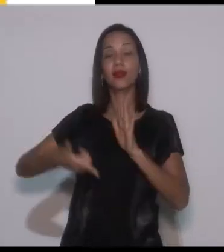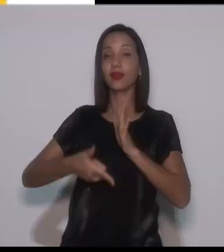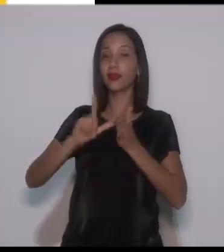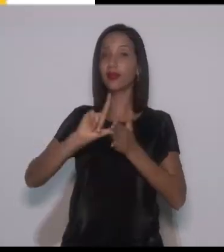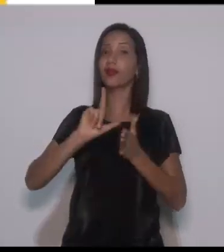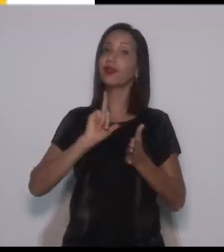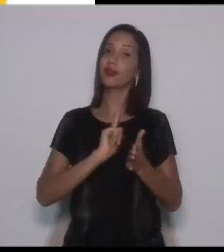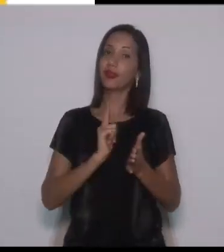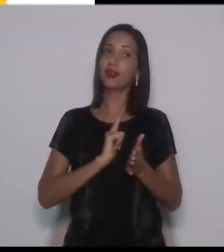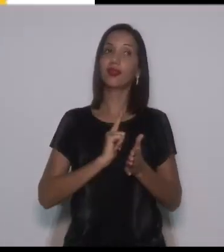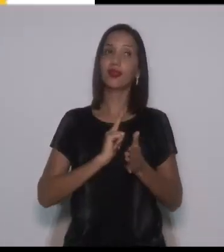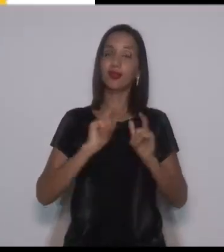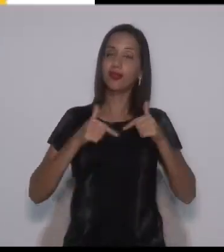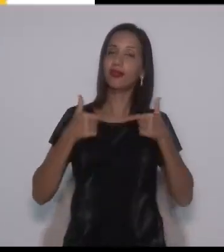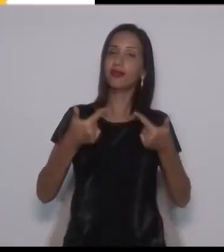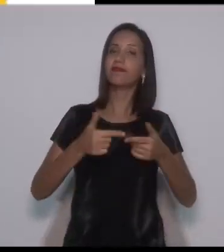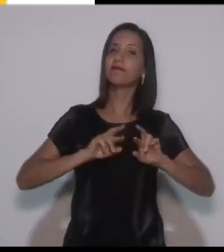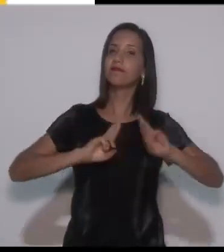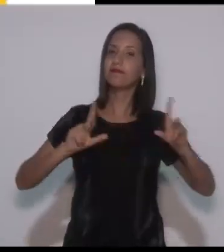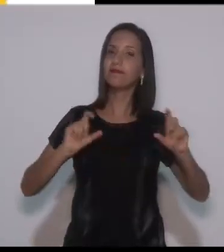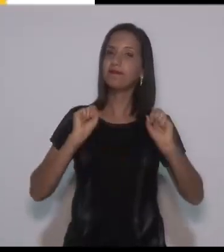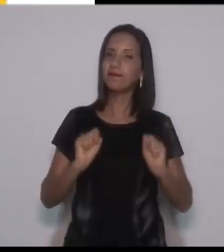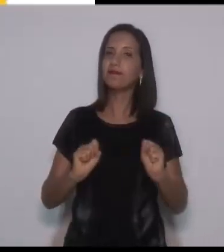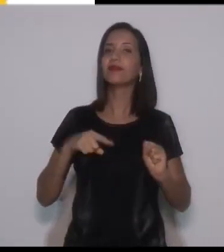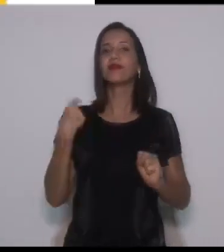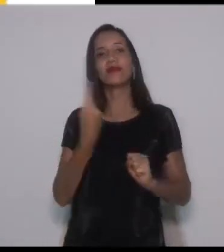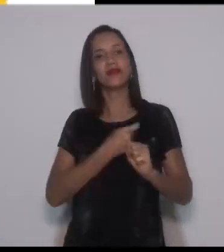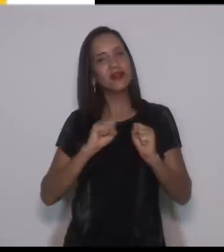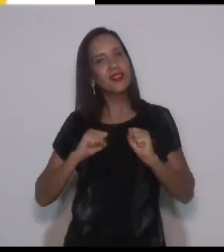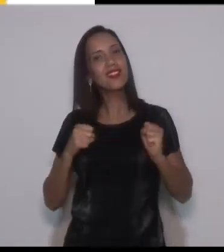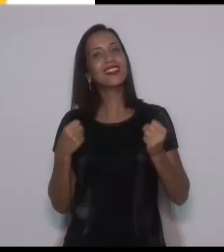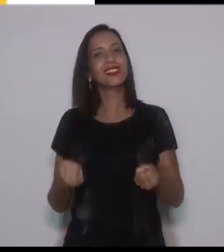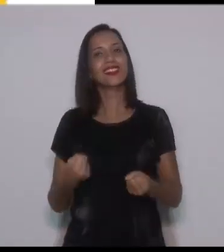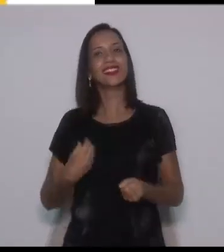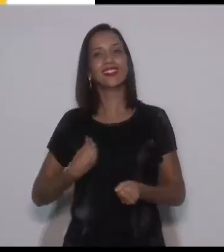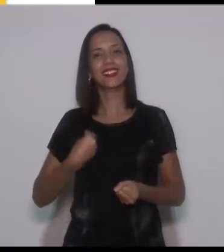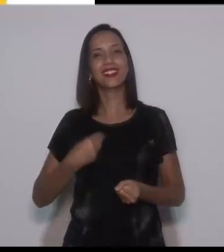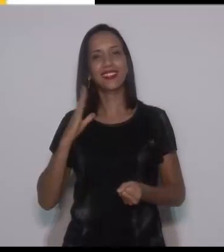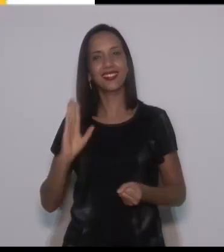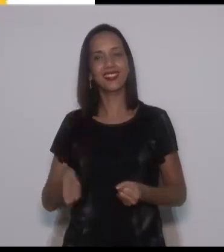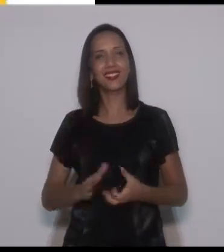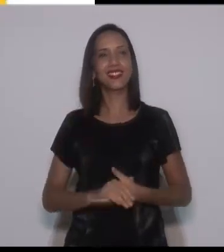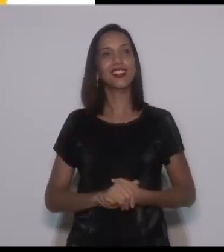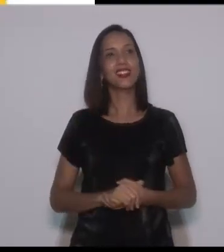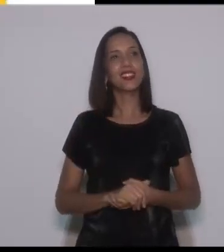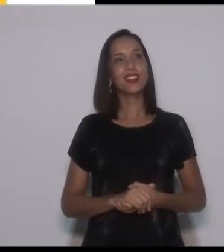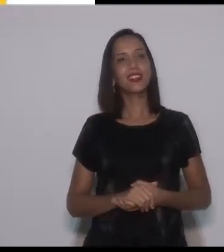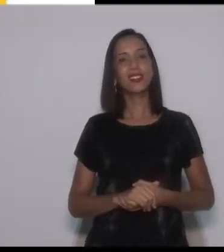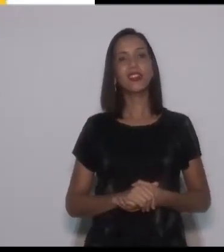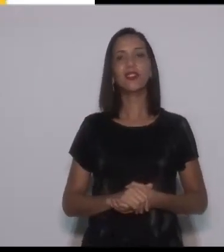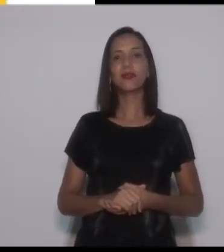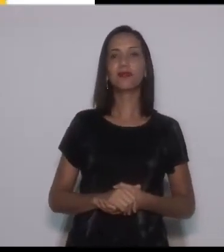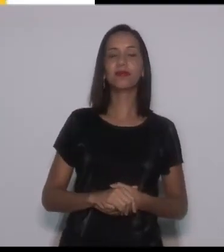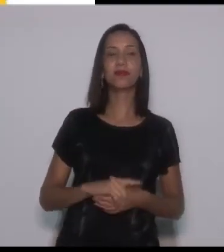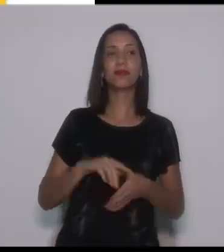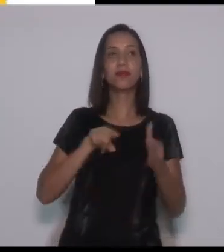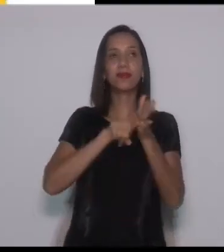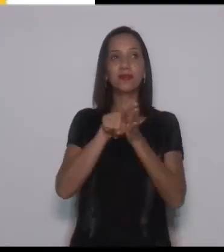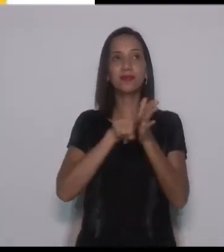ter lutas diferentes, a gente fortalecer o que já existe. Então, nessa pesquisa,